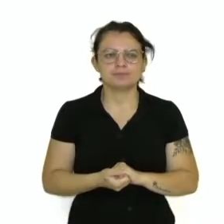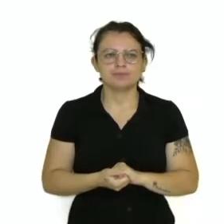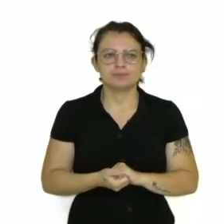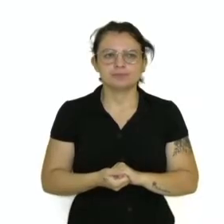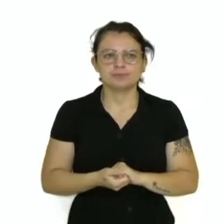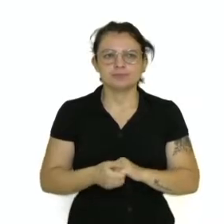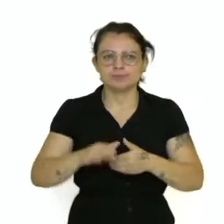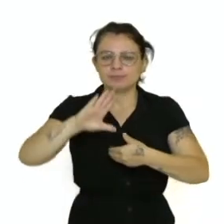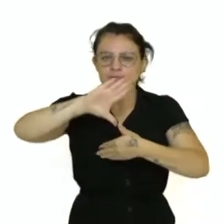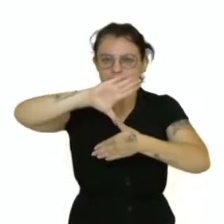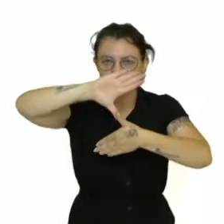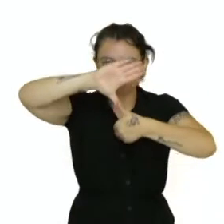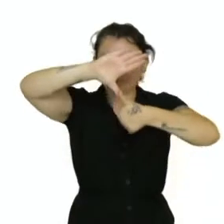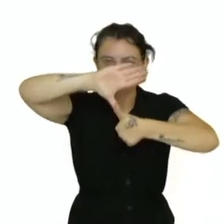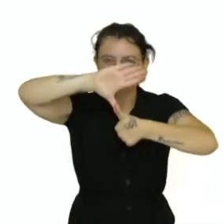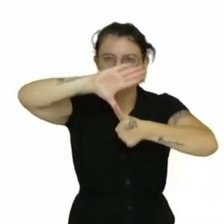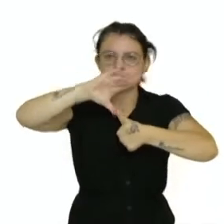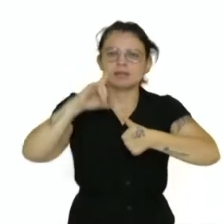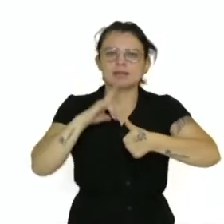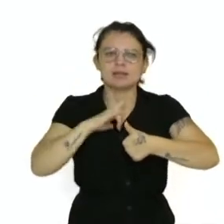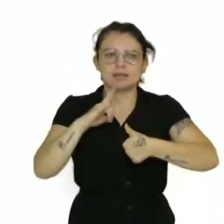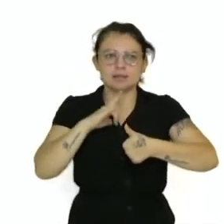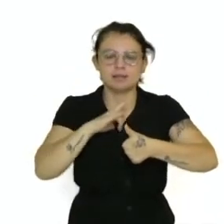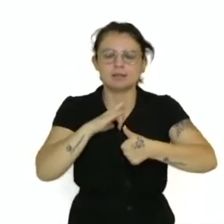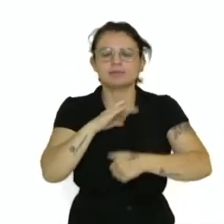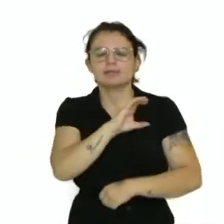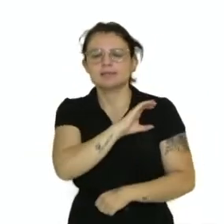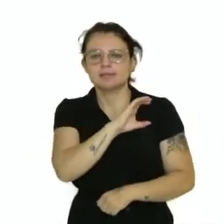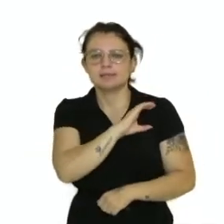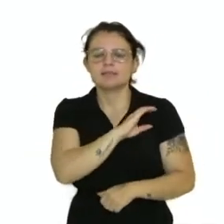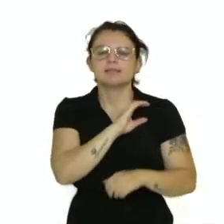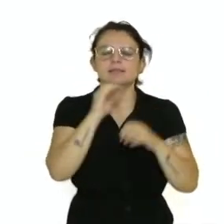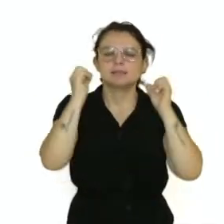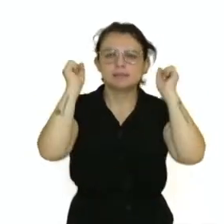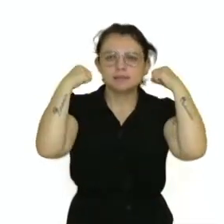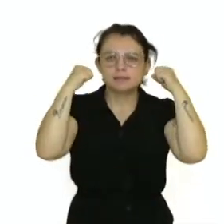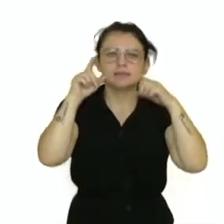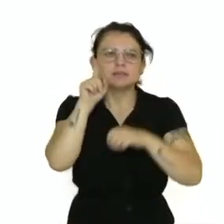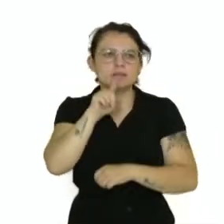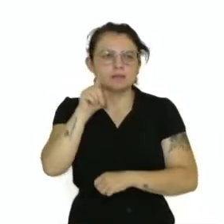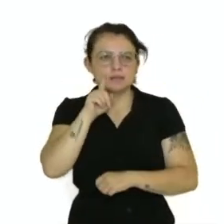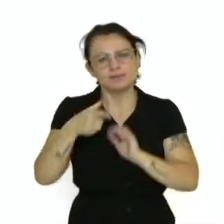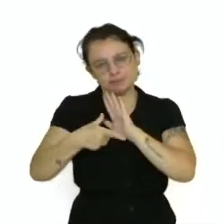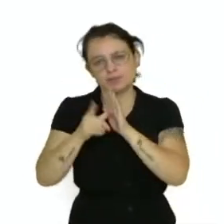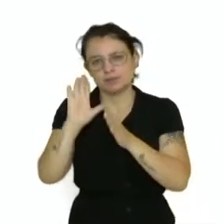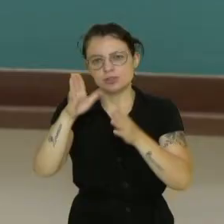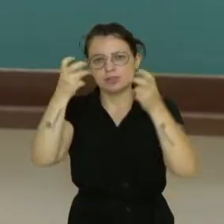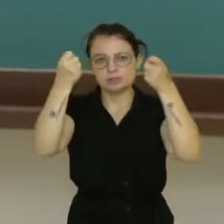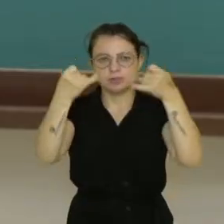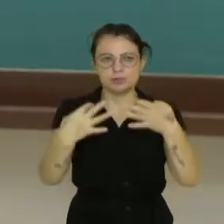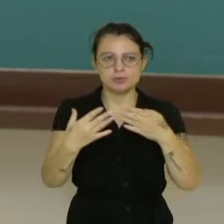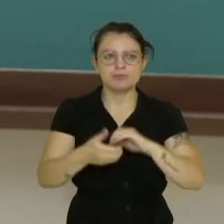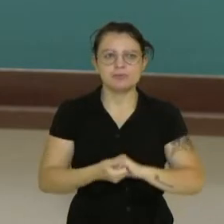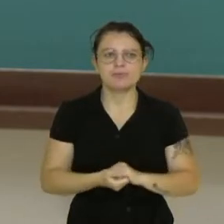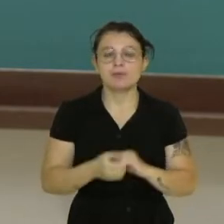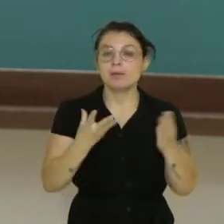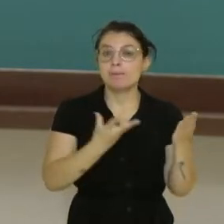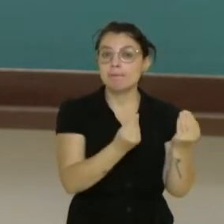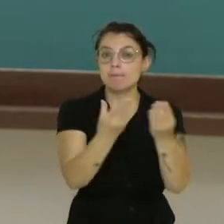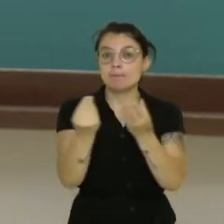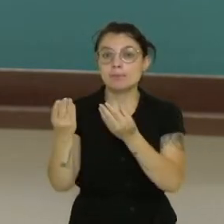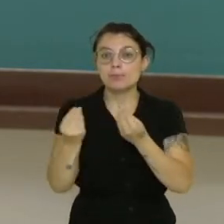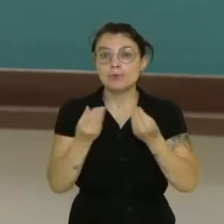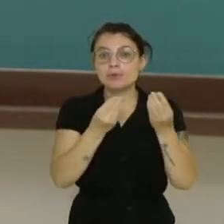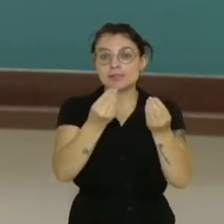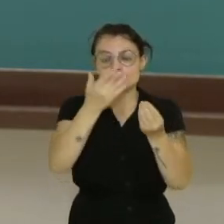América do Norte é composta por Estados Unidos, Canadá e México, como eu havia falado antes. Muita gente faz